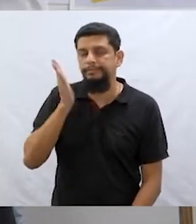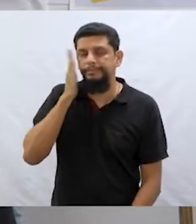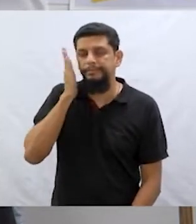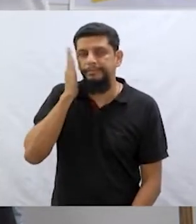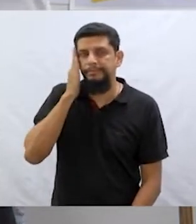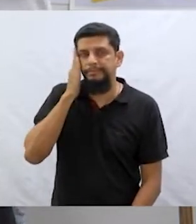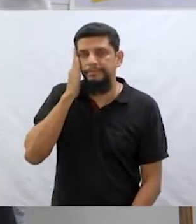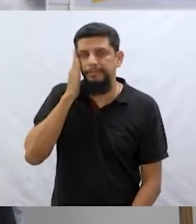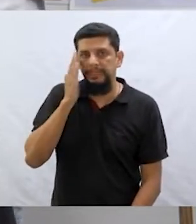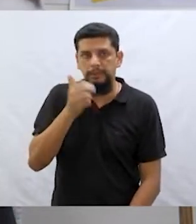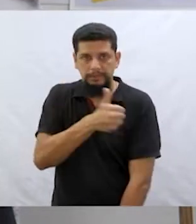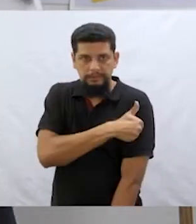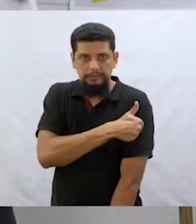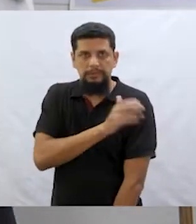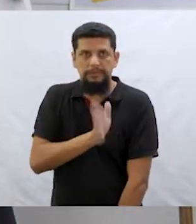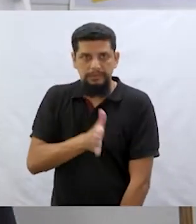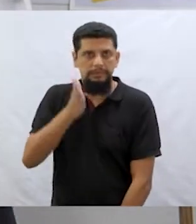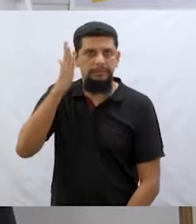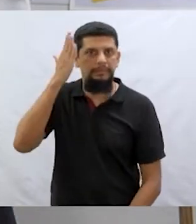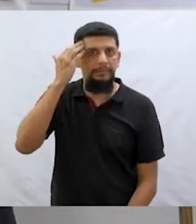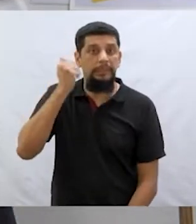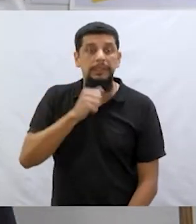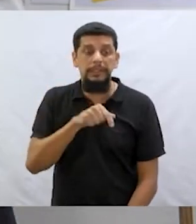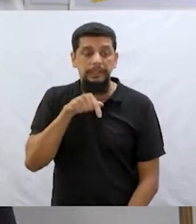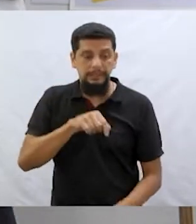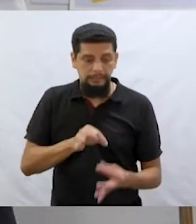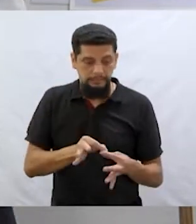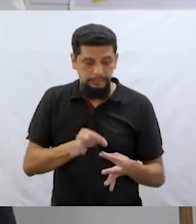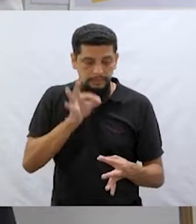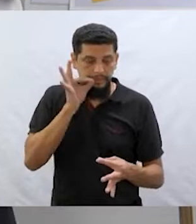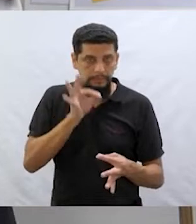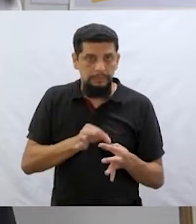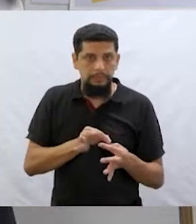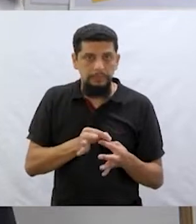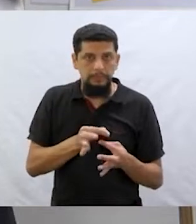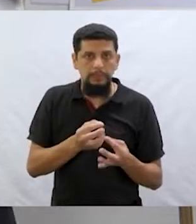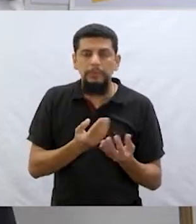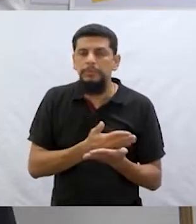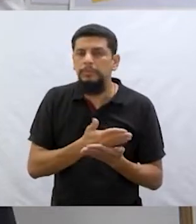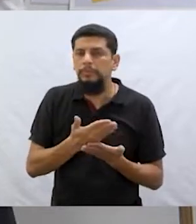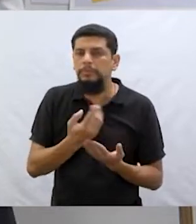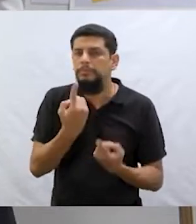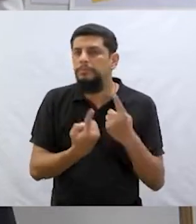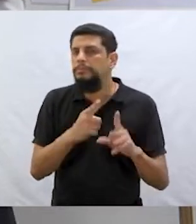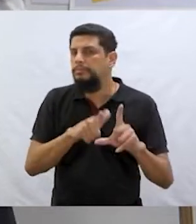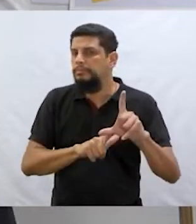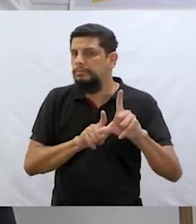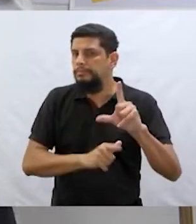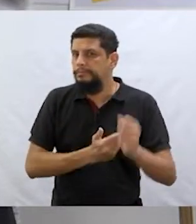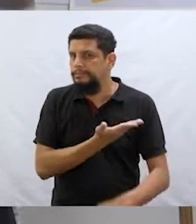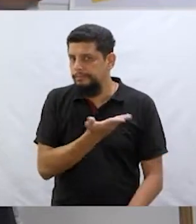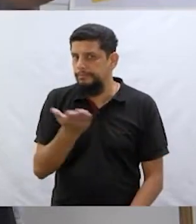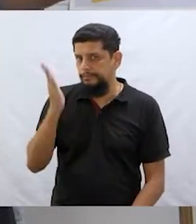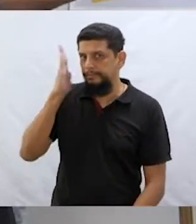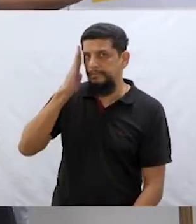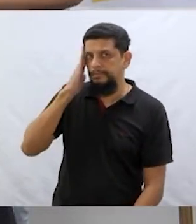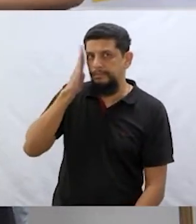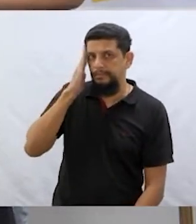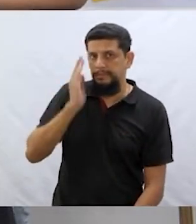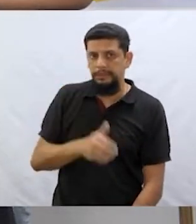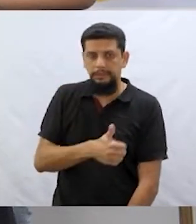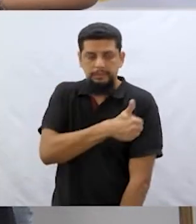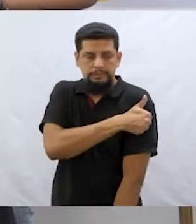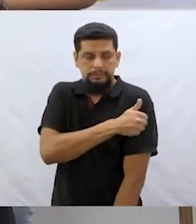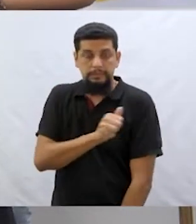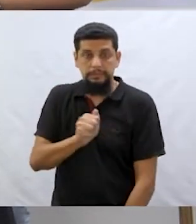já escutei. Já escutei alguém que já descobriu. E esse nome desta fruta começa com que letra? É isso que a gente vai ter que descobrir agora.